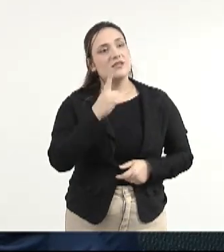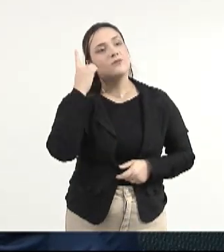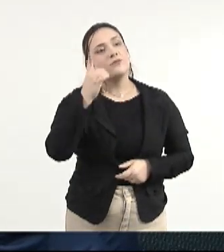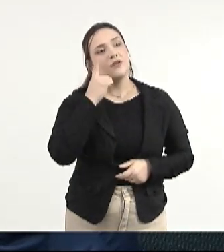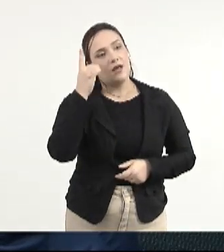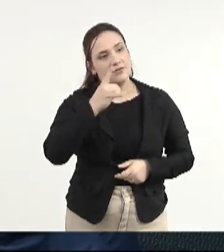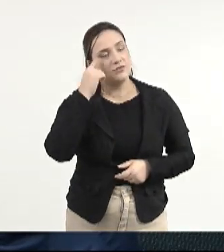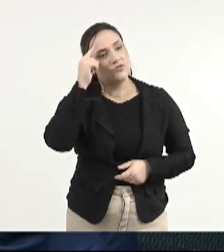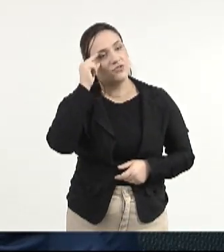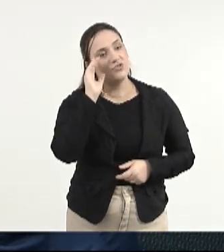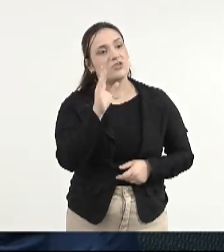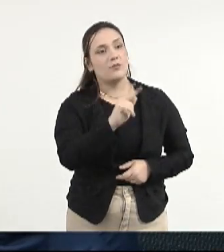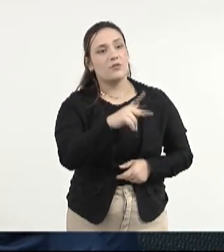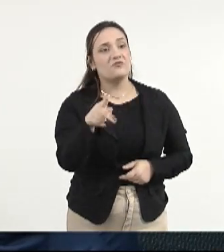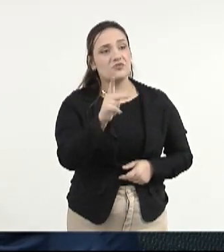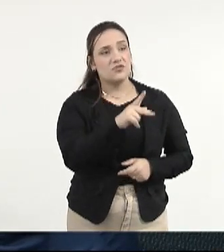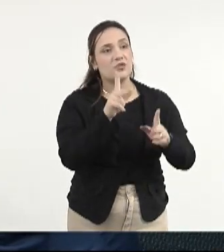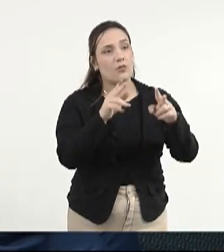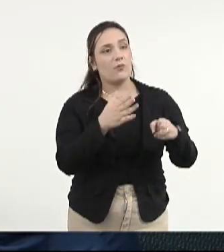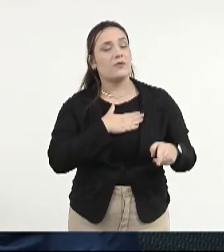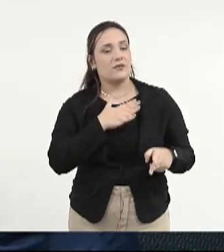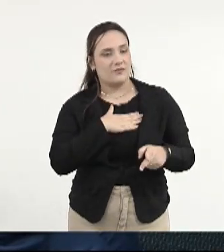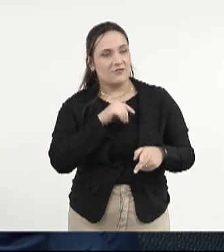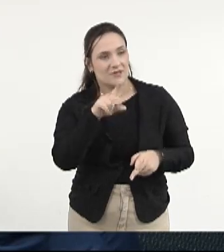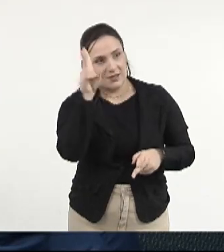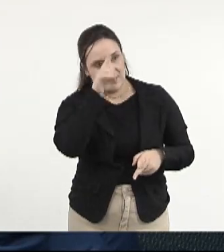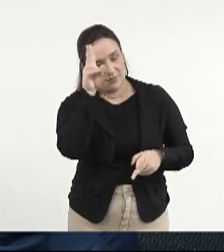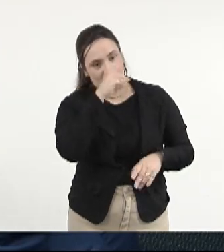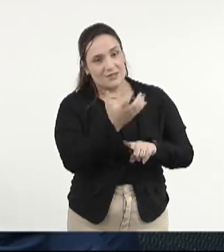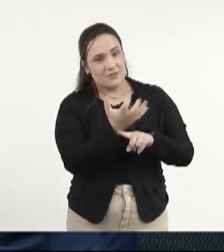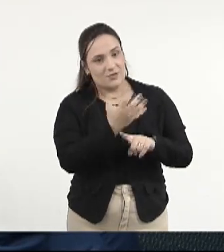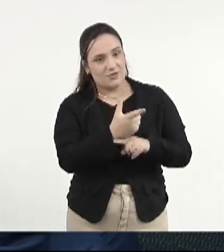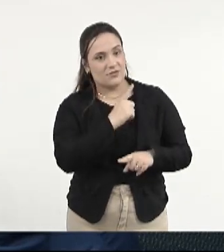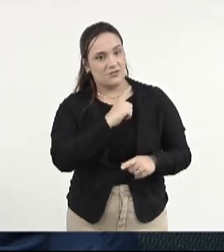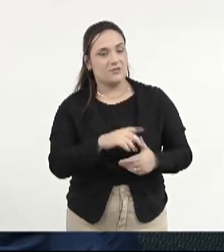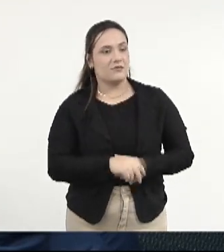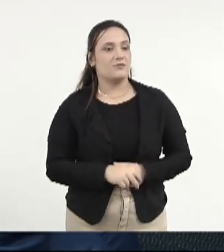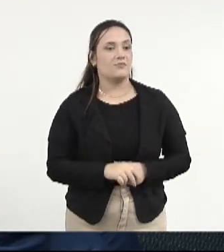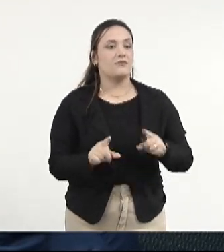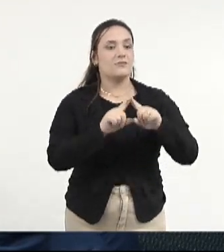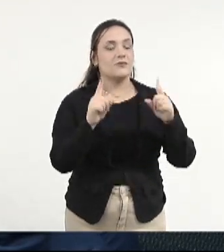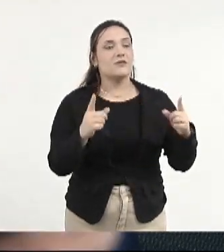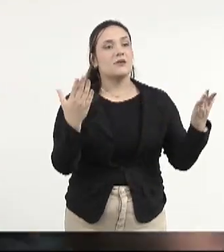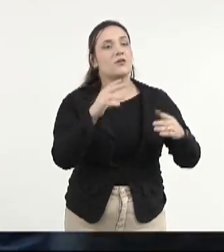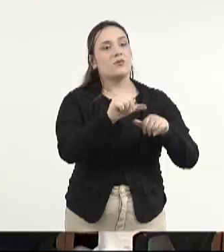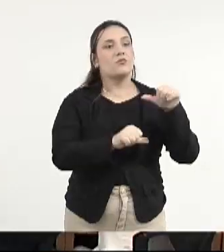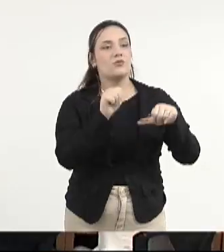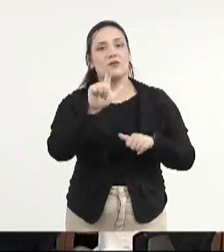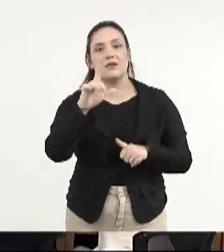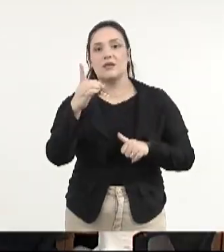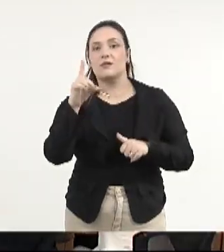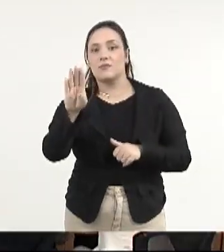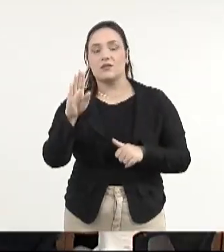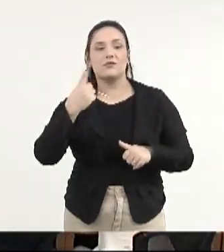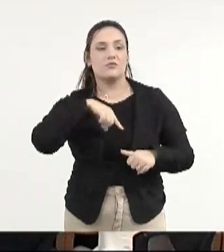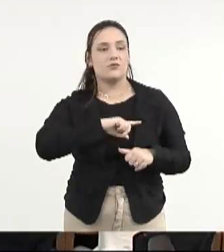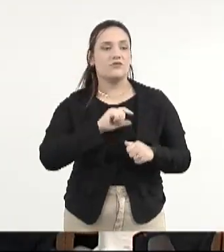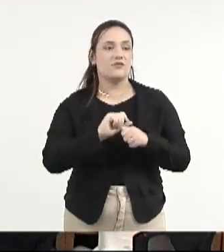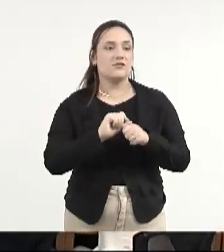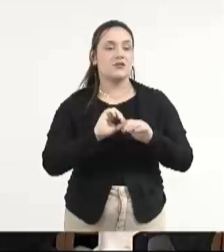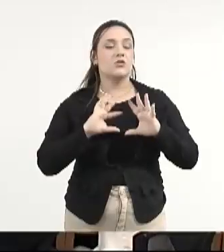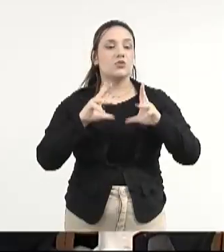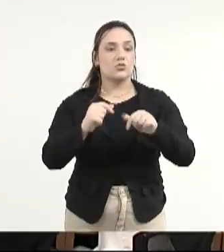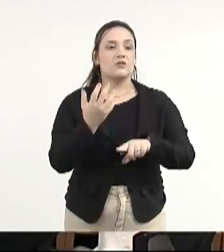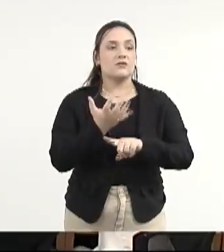foi professor como eu, foi uma das disciplinas. E à época, antes da mudança da LDB, a gente juntava todas